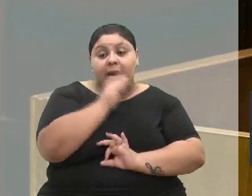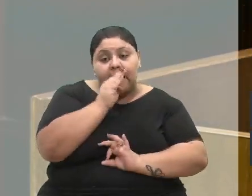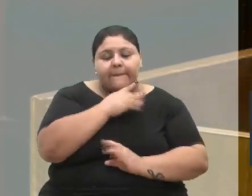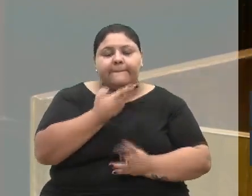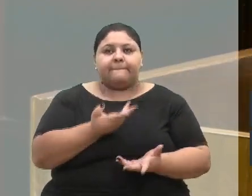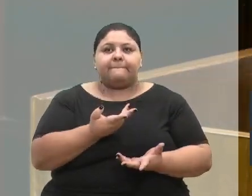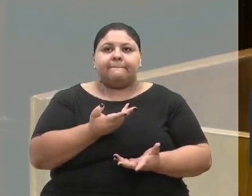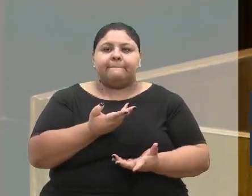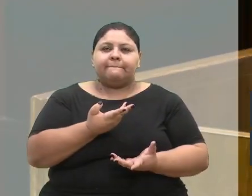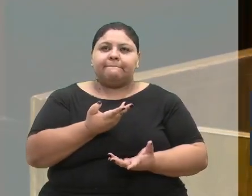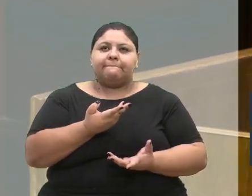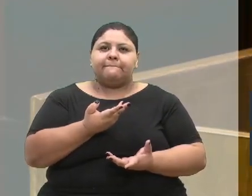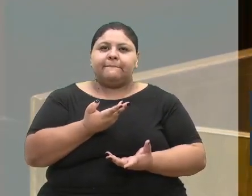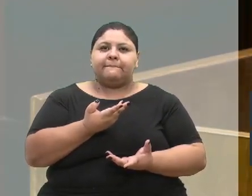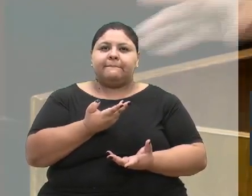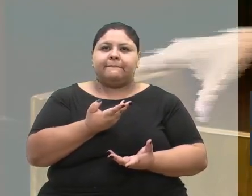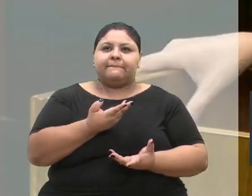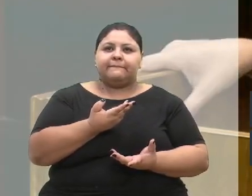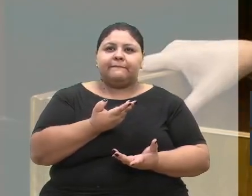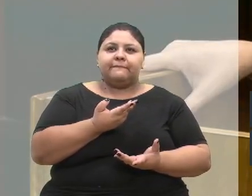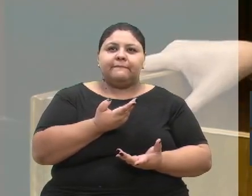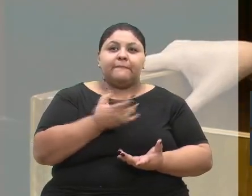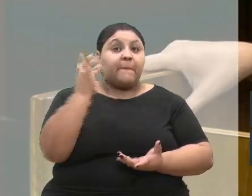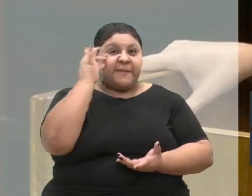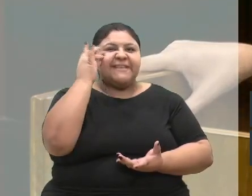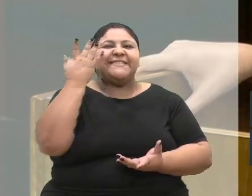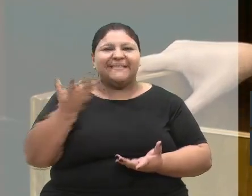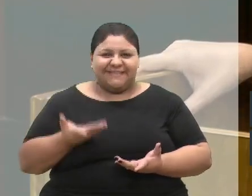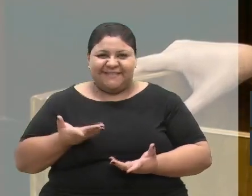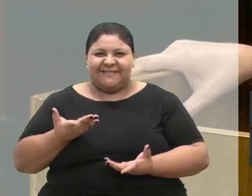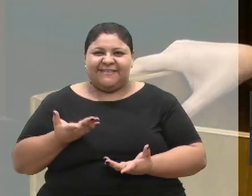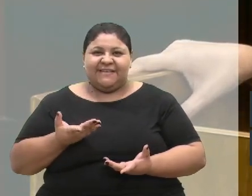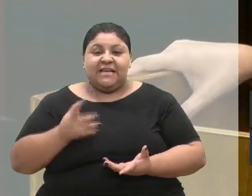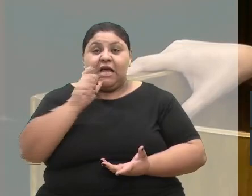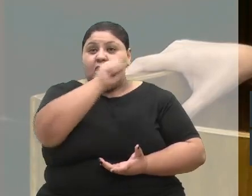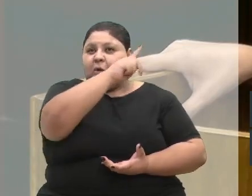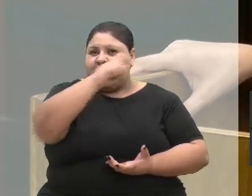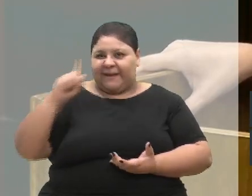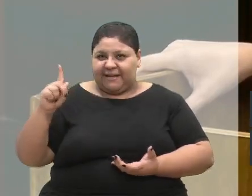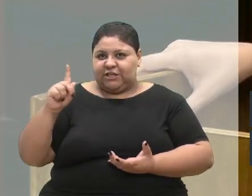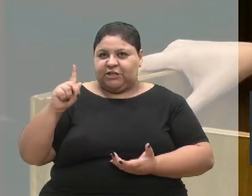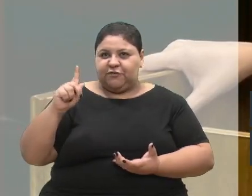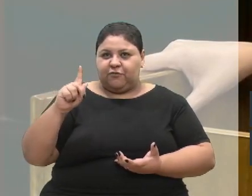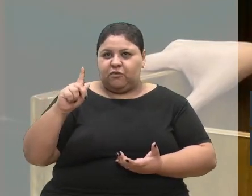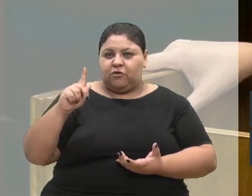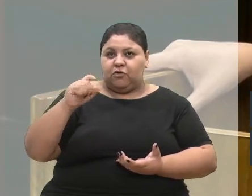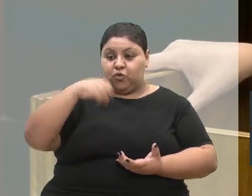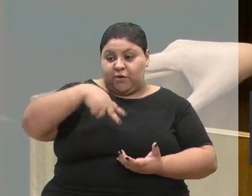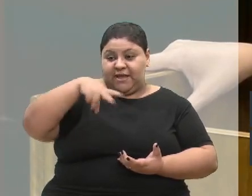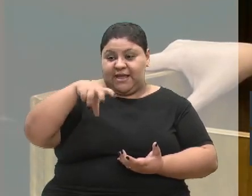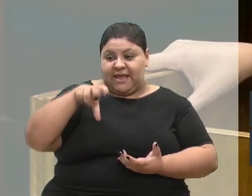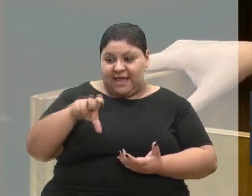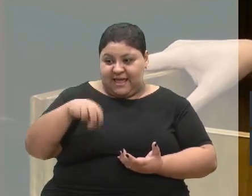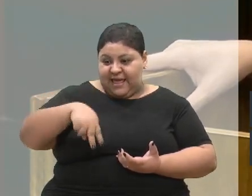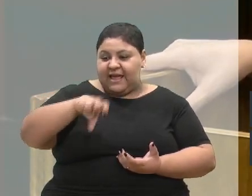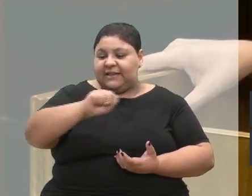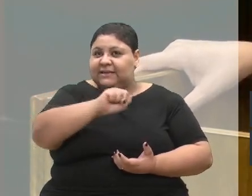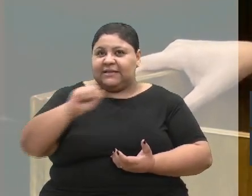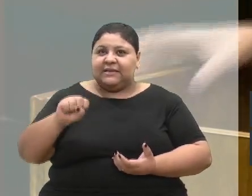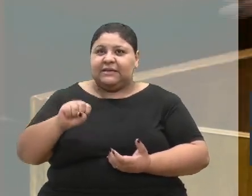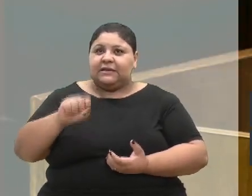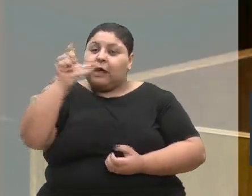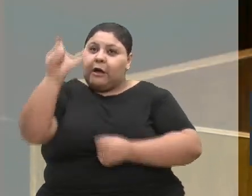né, e o cara a cara, né? Eu digo aqueles aplicativos do INSS para as pessoas idosas, que é normalmente quem